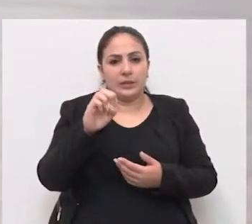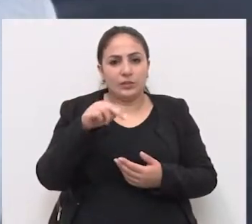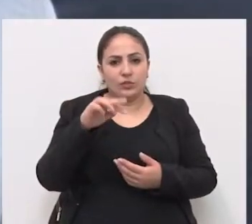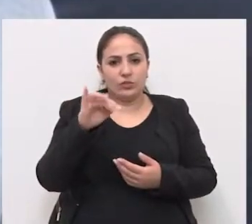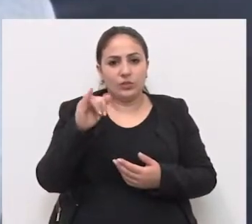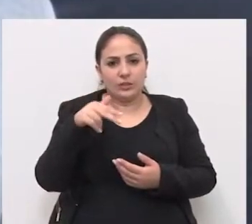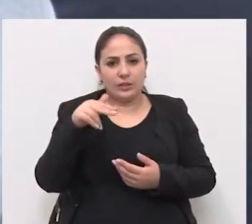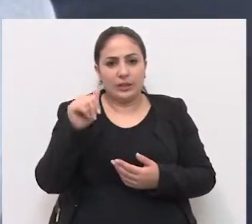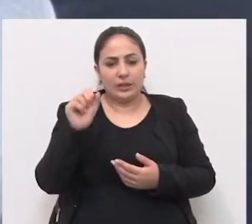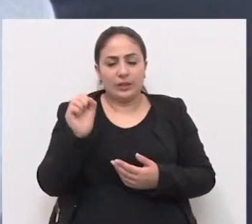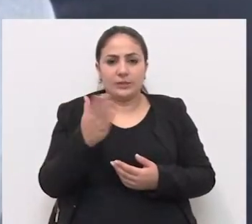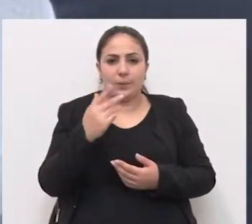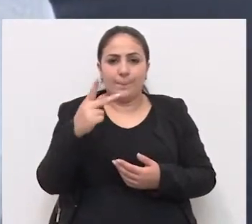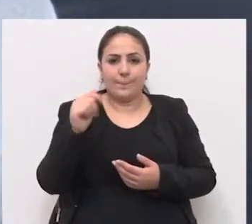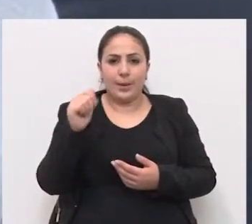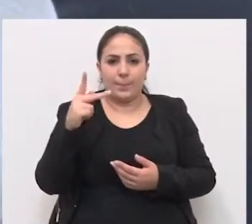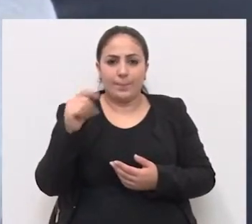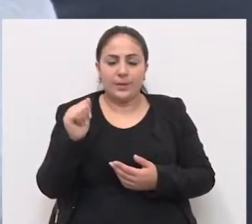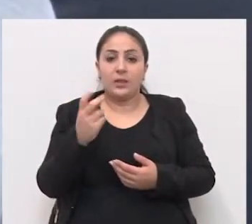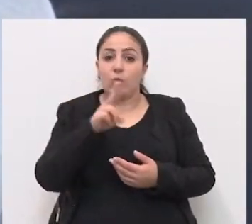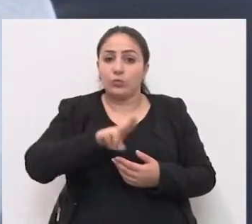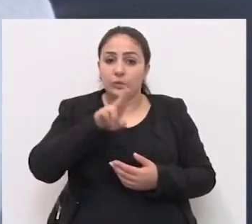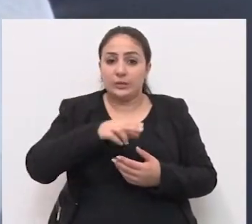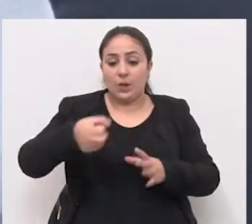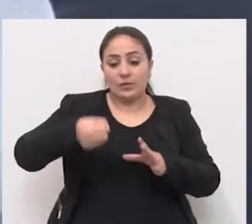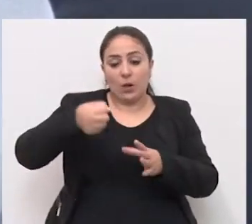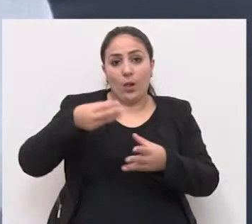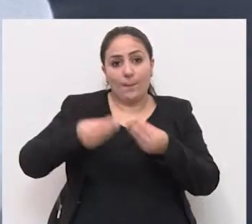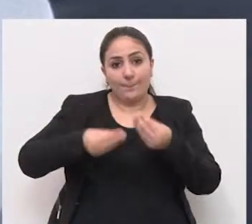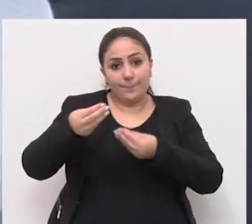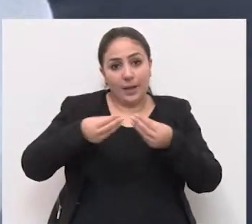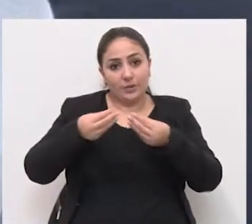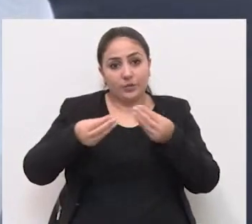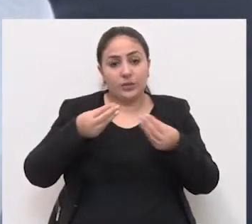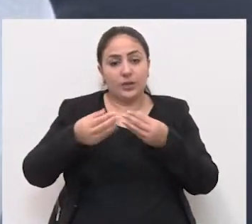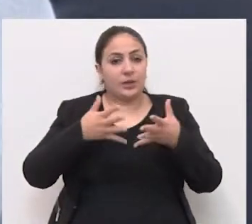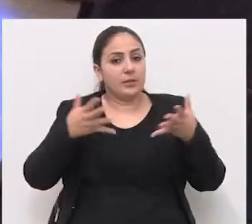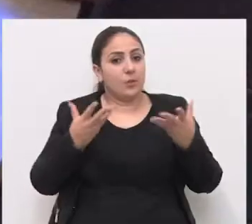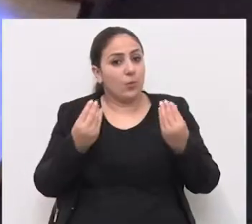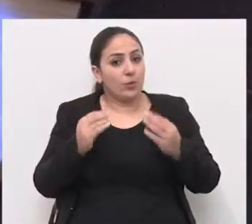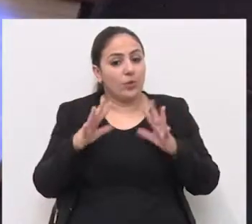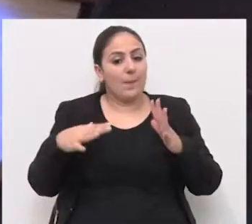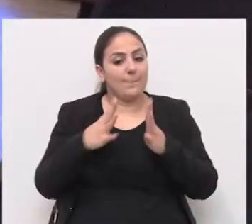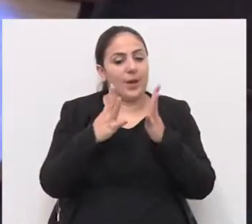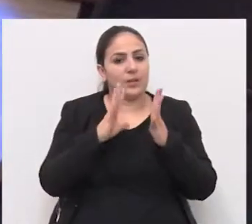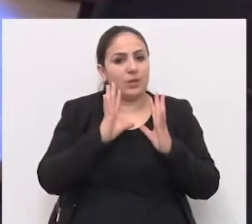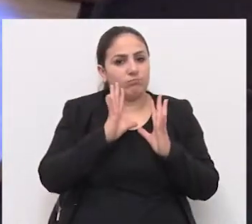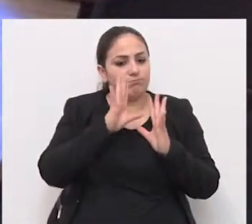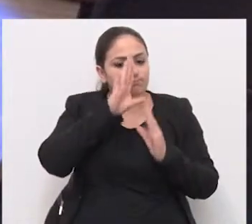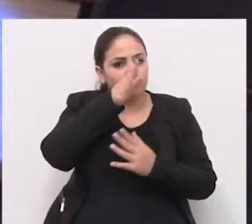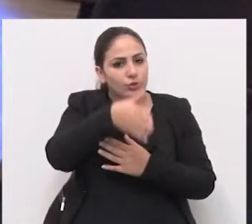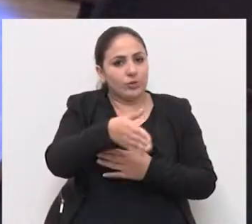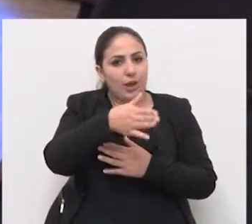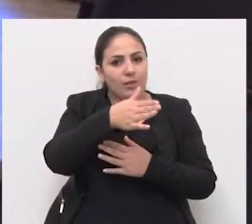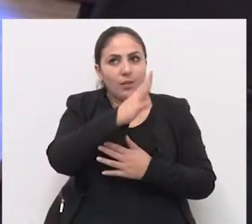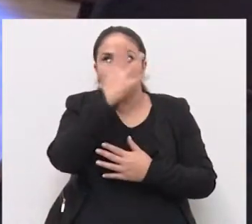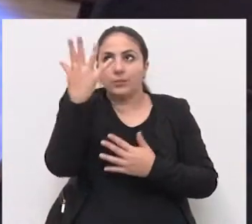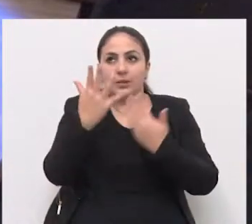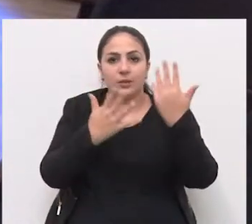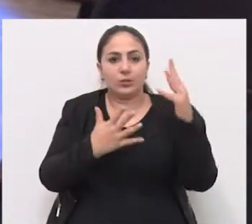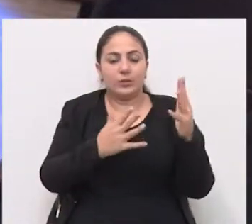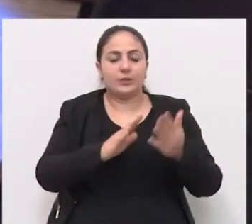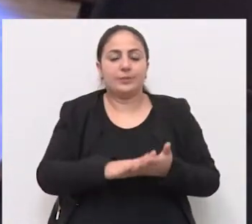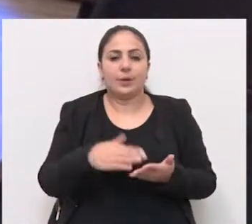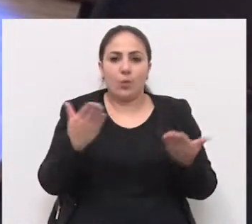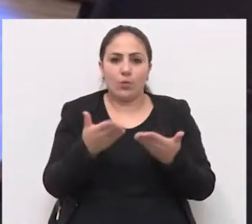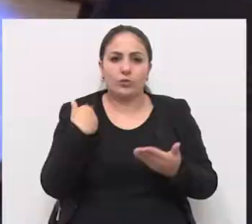Pampas, a utilização das sacolas plásticas cresceu muito nos últimos anos, o que acaba impactando diretamente